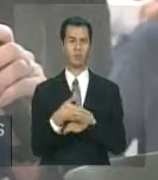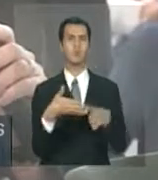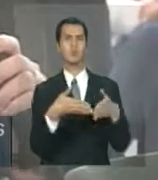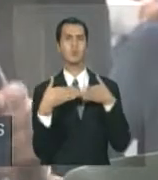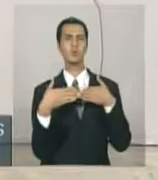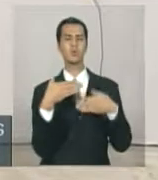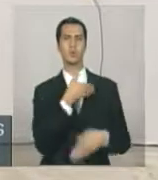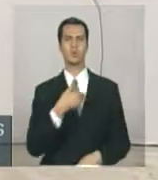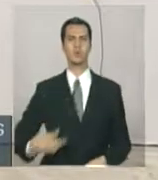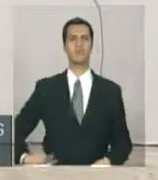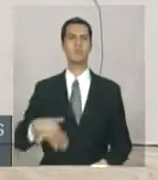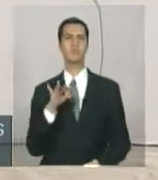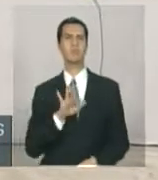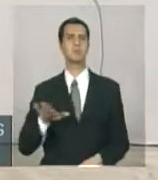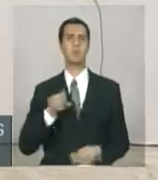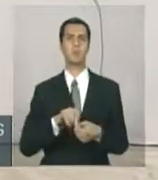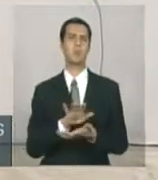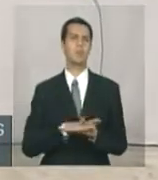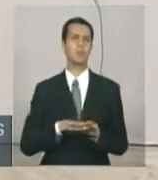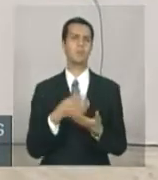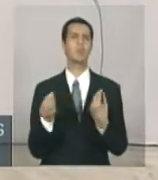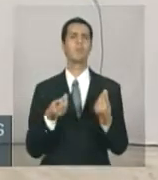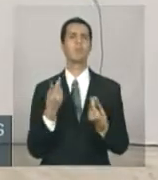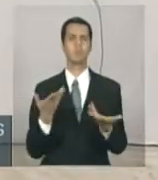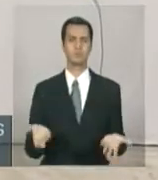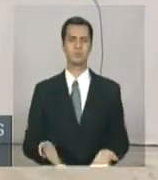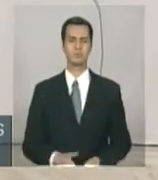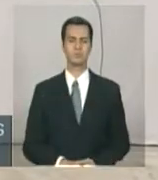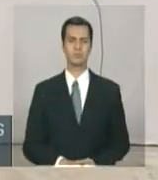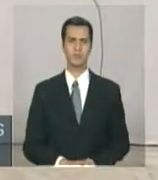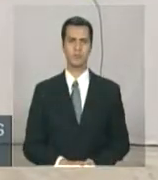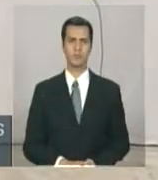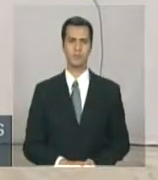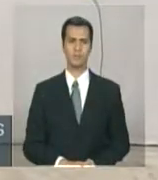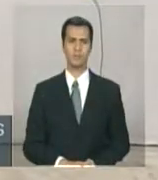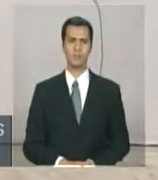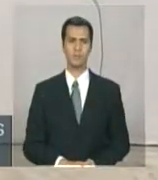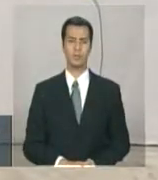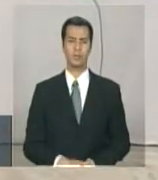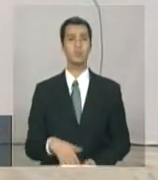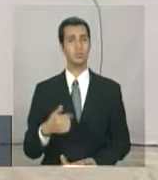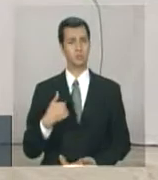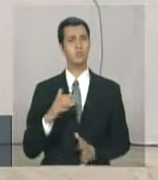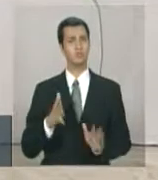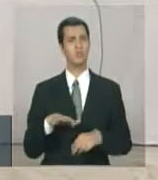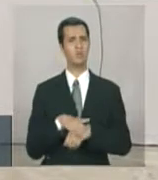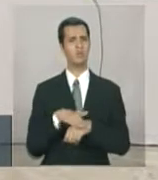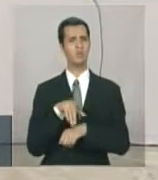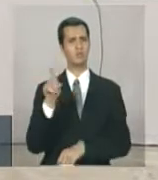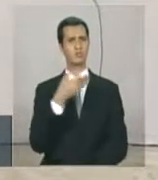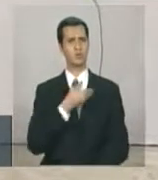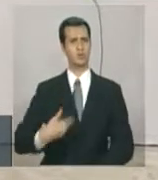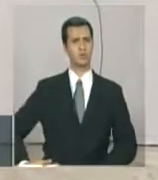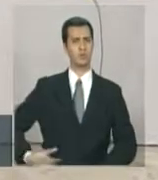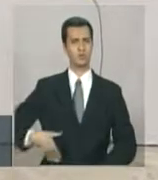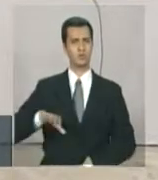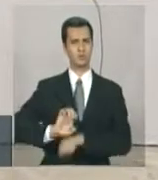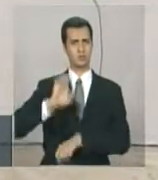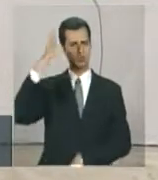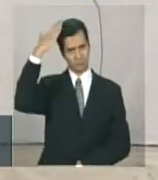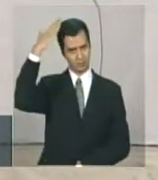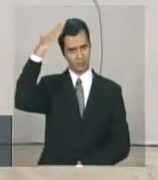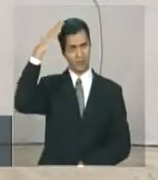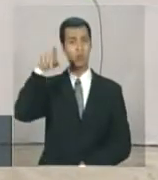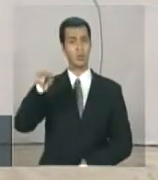governo federal? Não, eu conversei com o governador, tenho uma boa relação com o governador, inclusive o